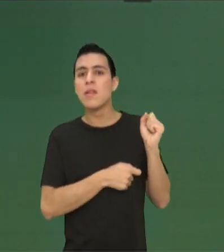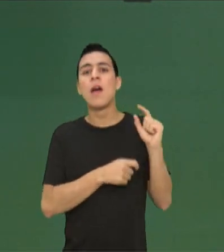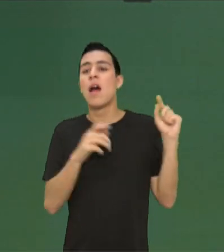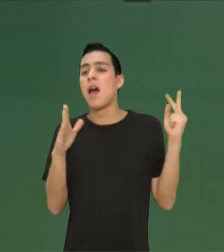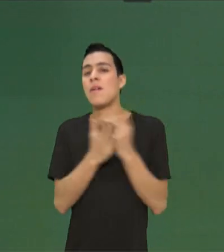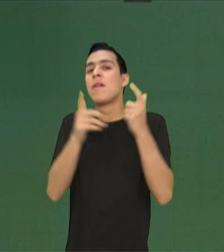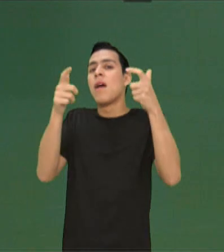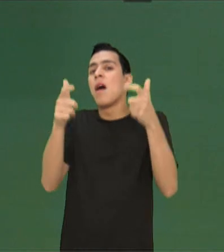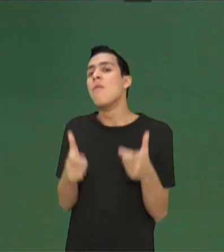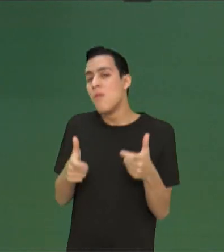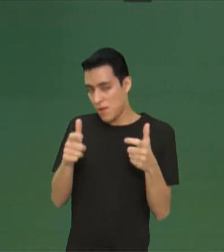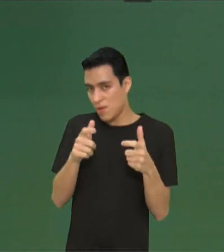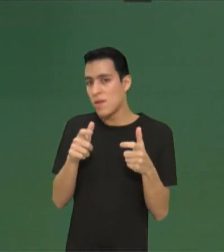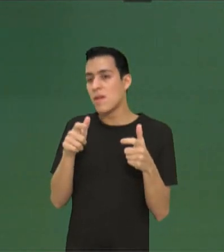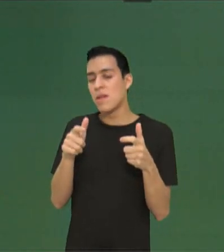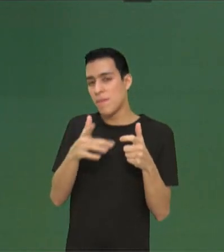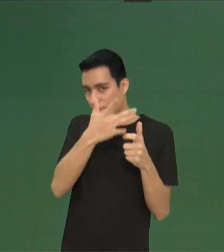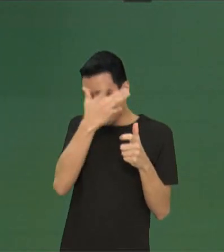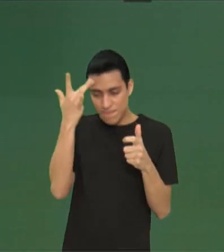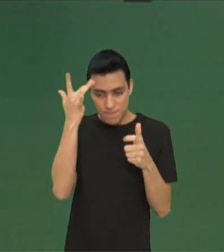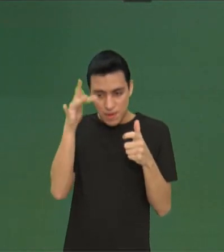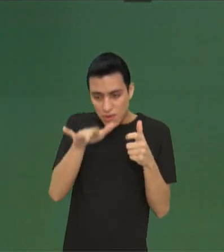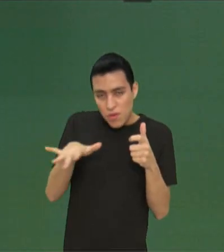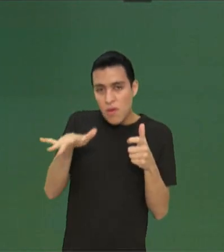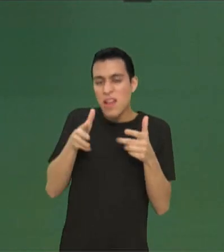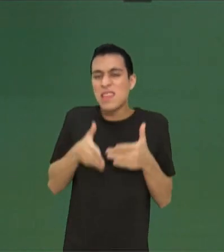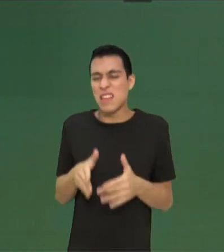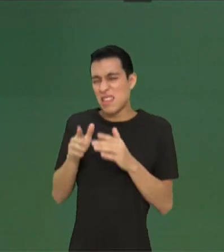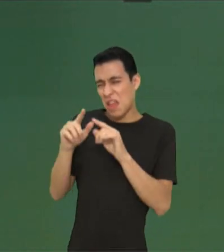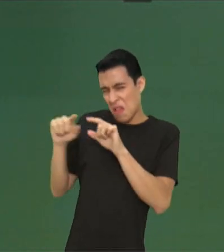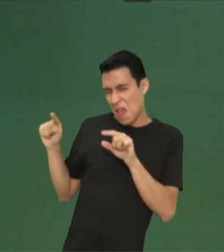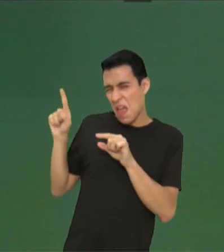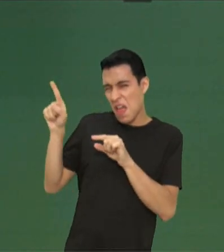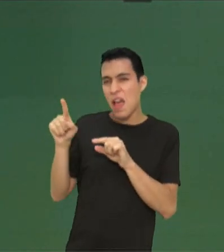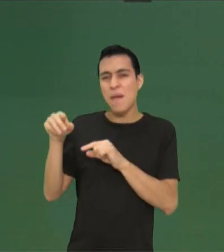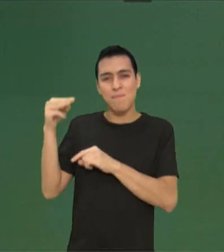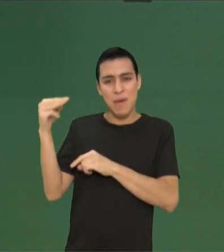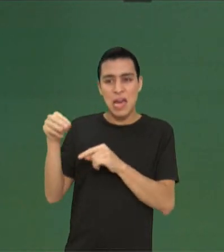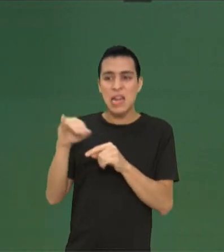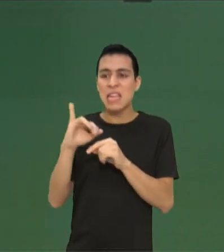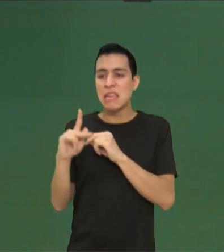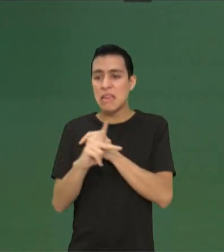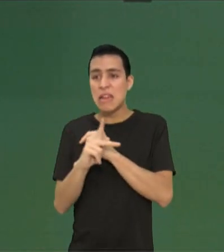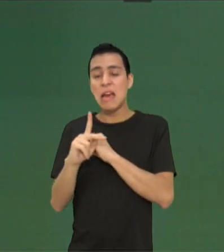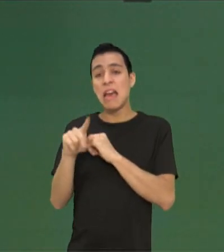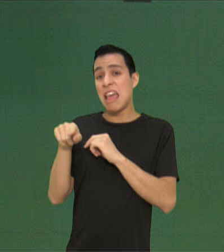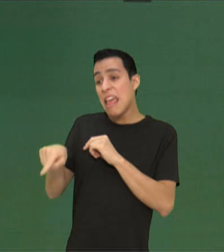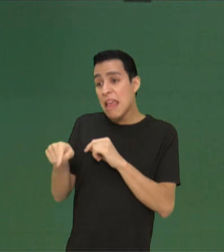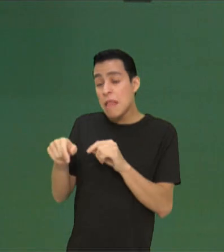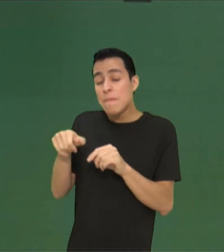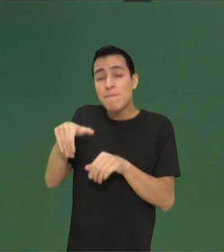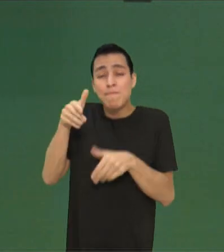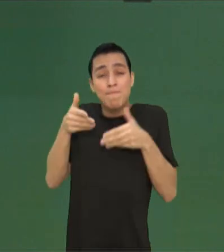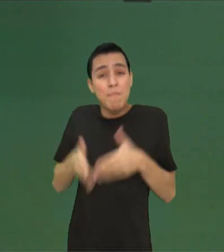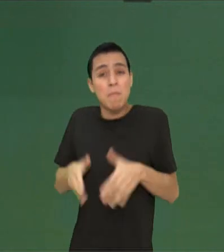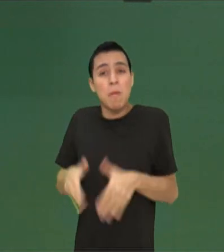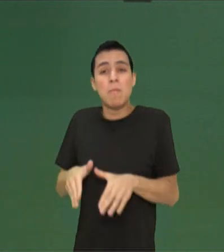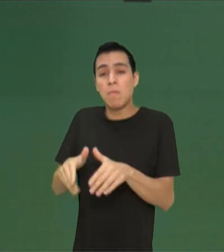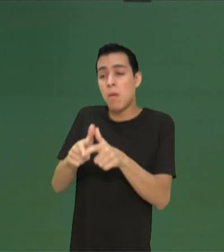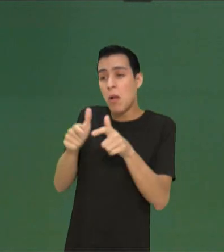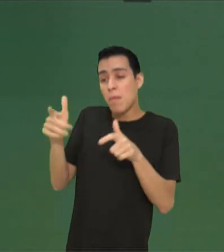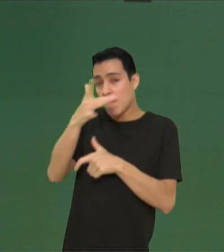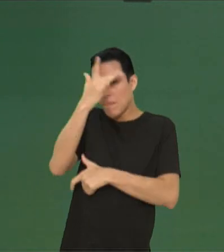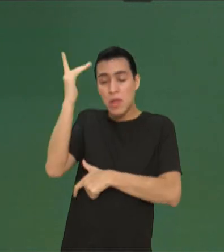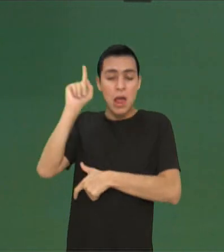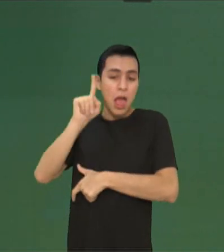albinismo. Agora, ou uma cópia dominante e uma recessiva. Se isso acontecer no pai e na mãe, e os dois